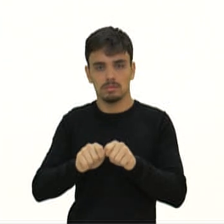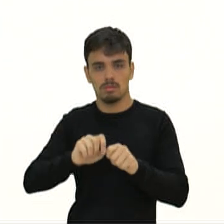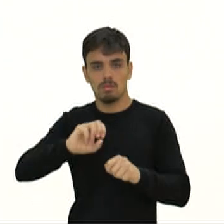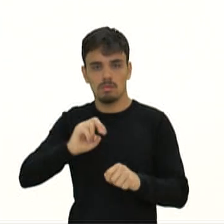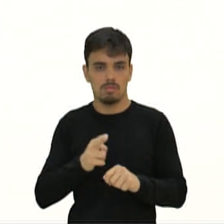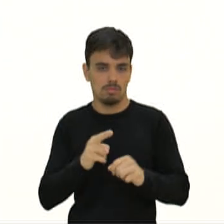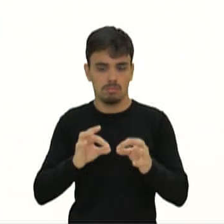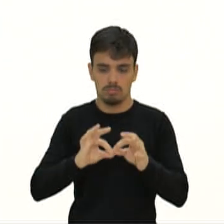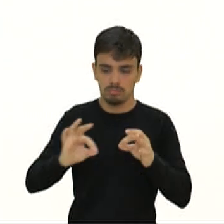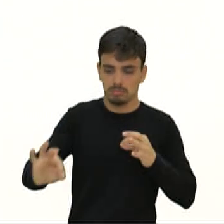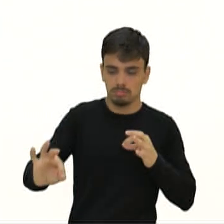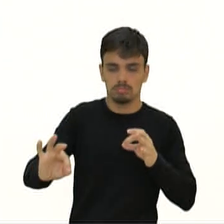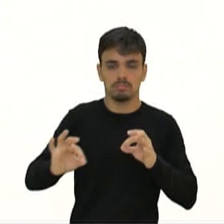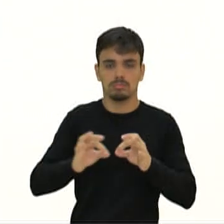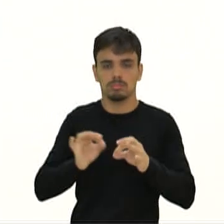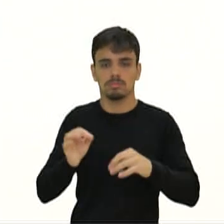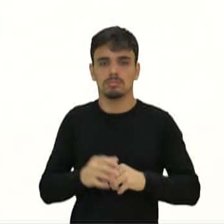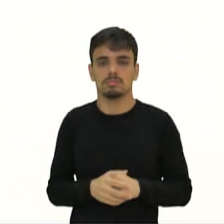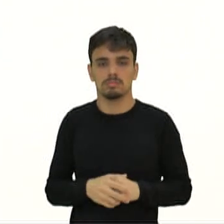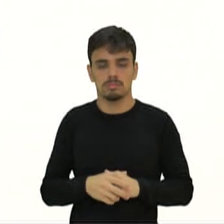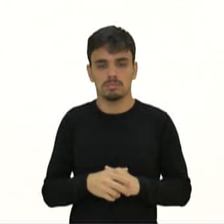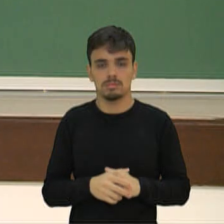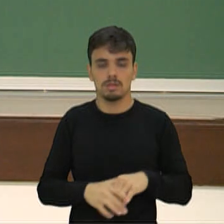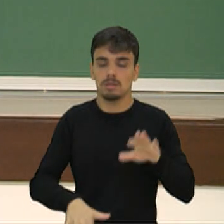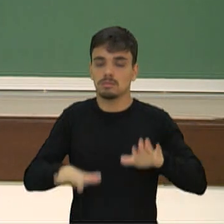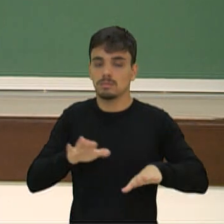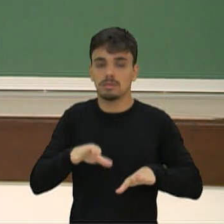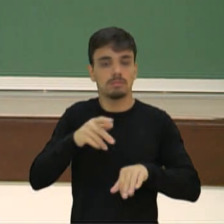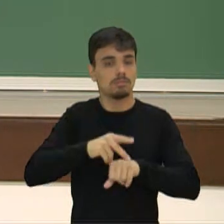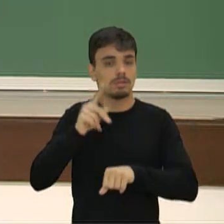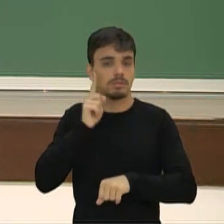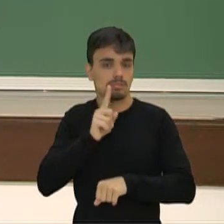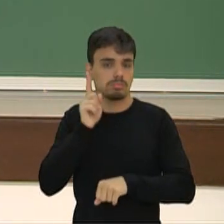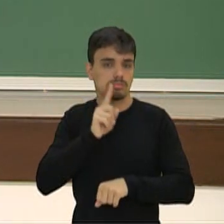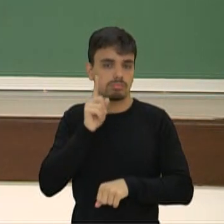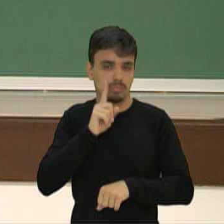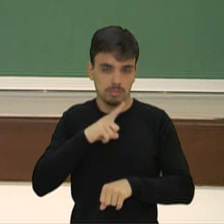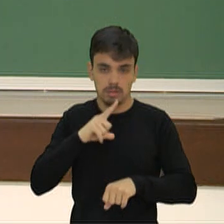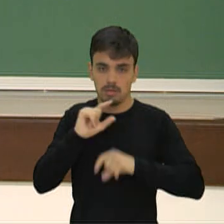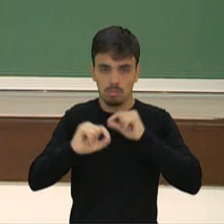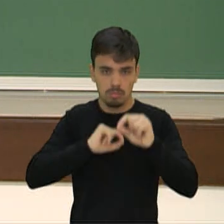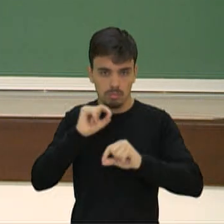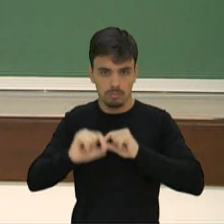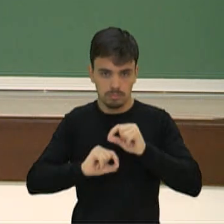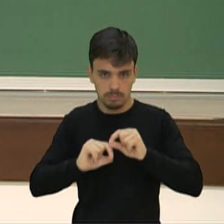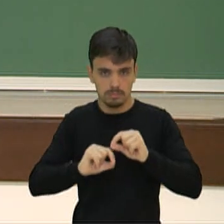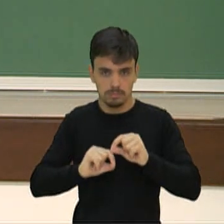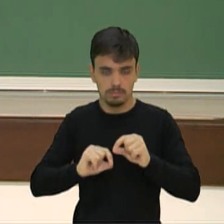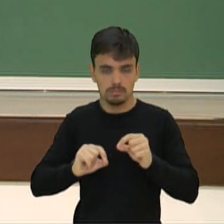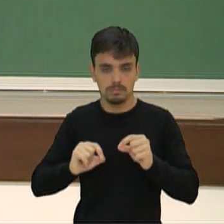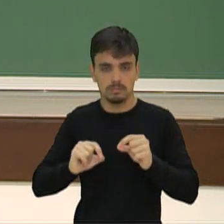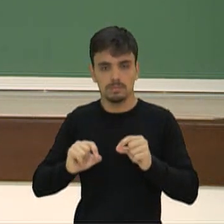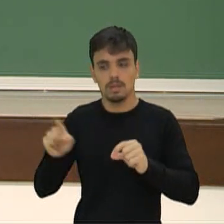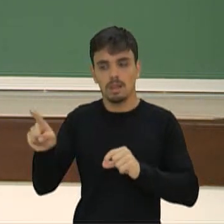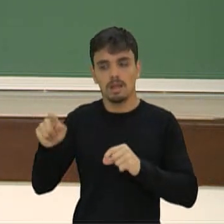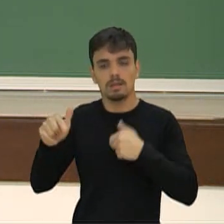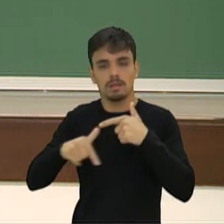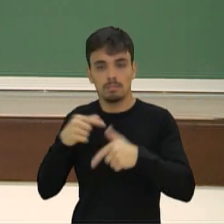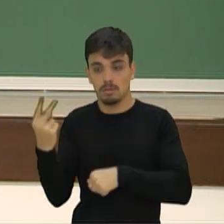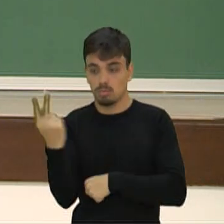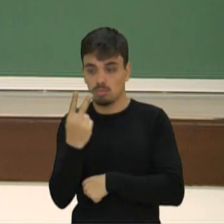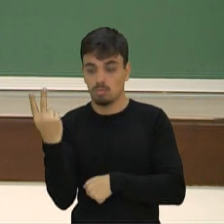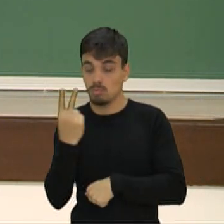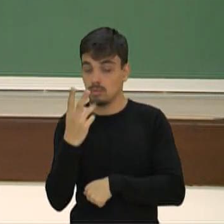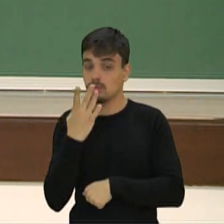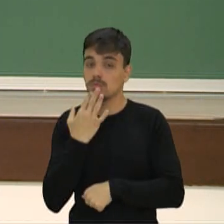não se deslocar. Tem países como os Estados Unidos que eles têm um semáforo bem adequado também, onde eles trabalham lá geralmente com duas cores,